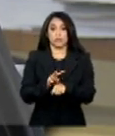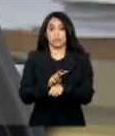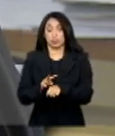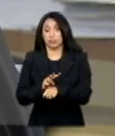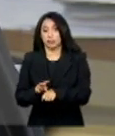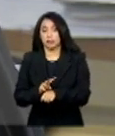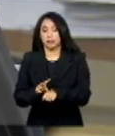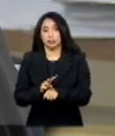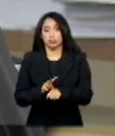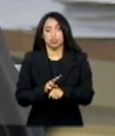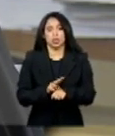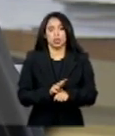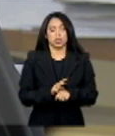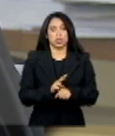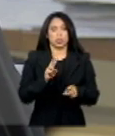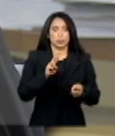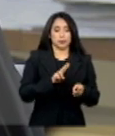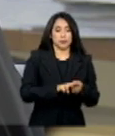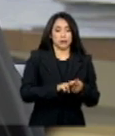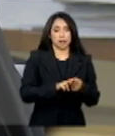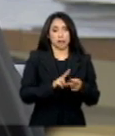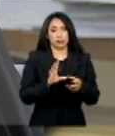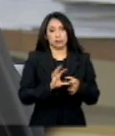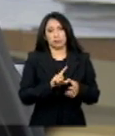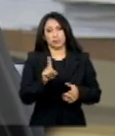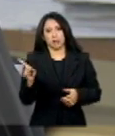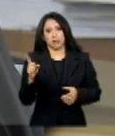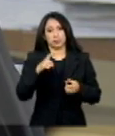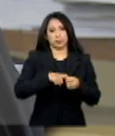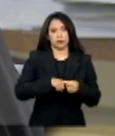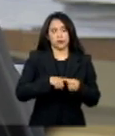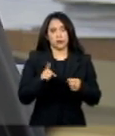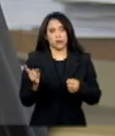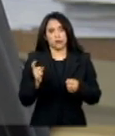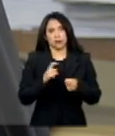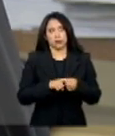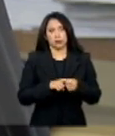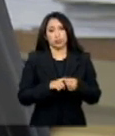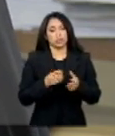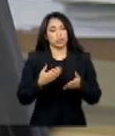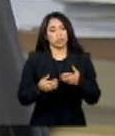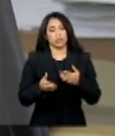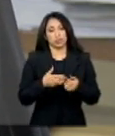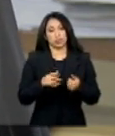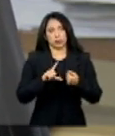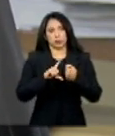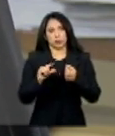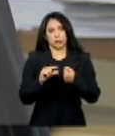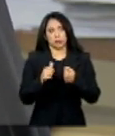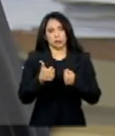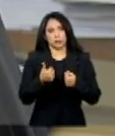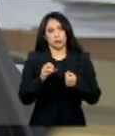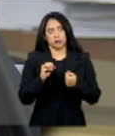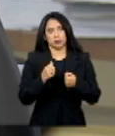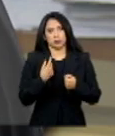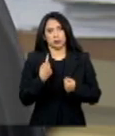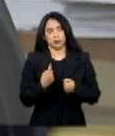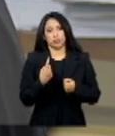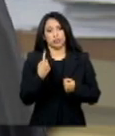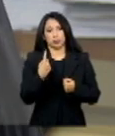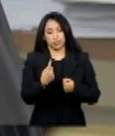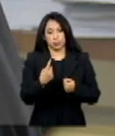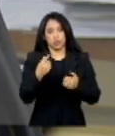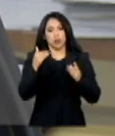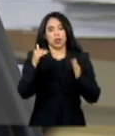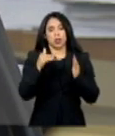semiliberdade e internação em estabelecimento educacional qualquer uma das previstas no artigo 71 a 61 para a